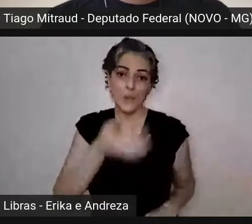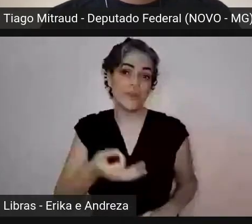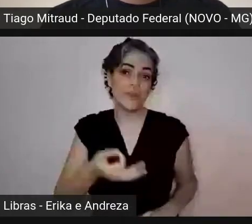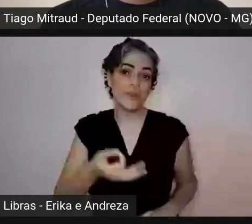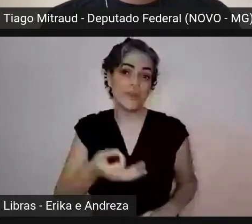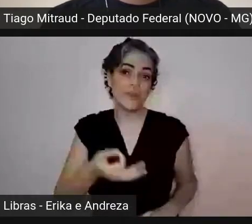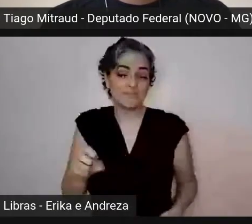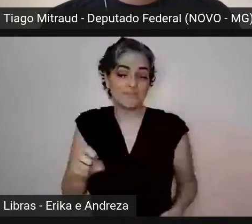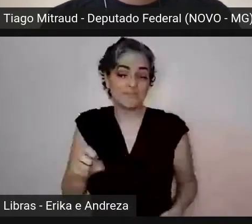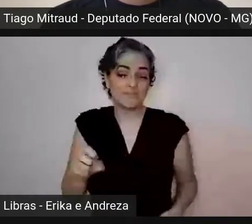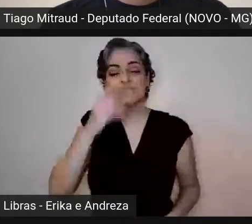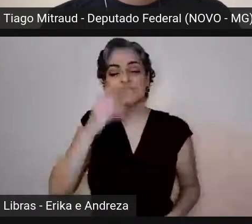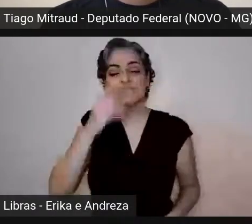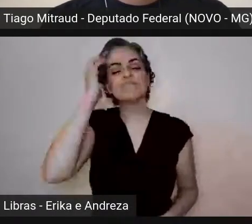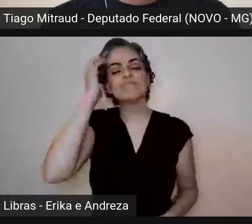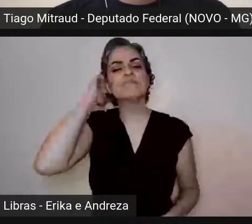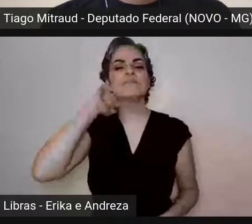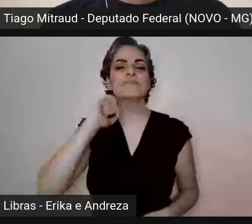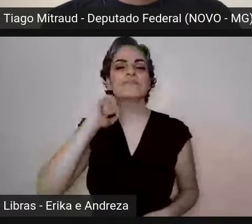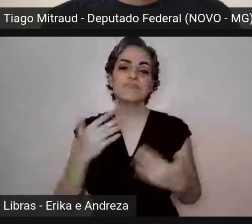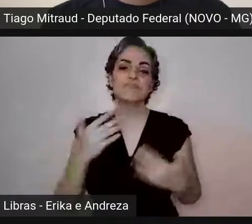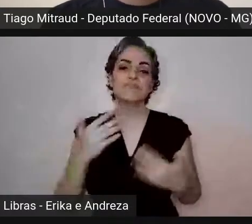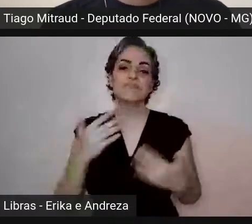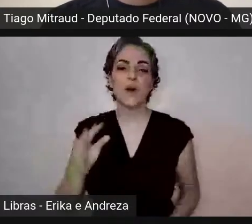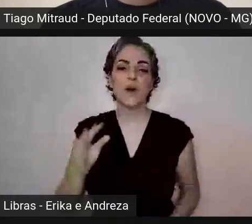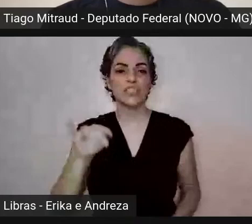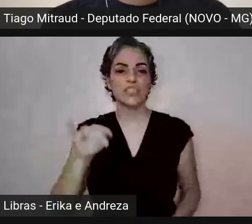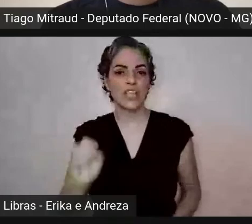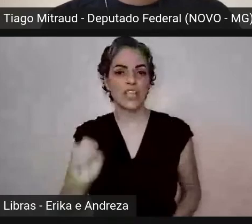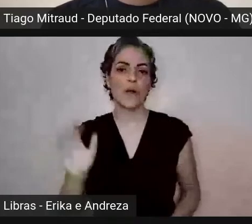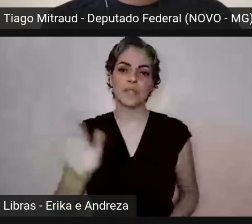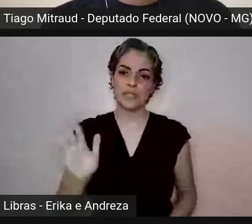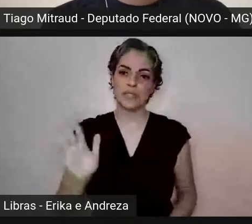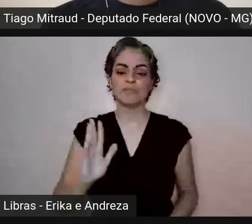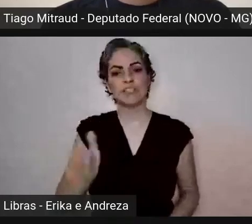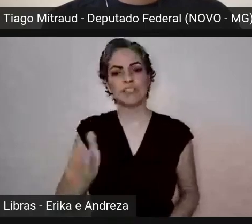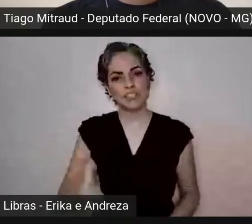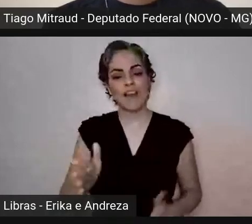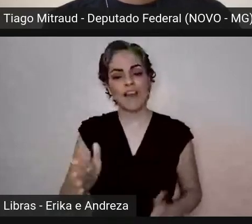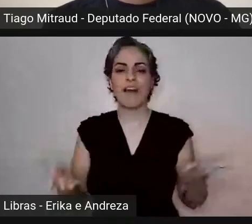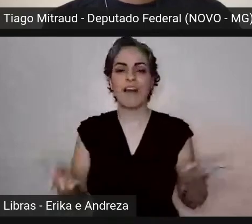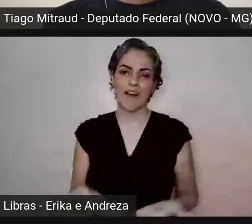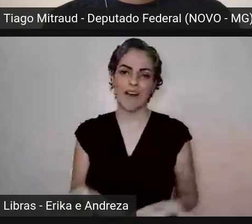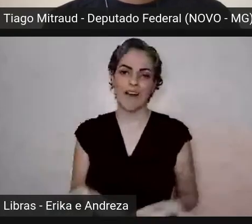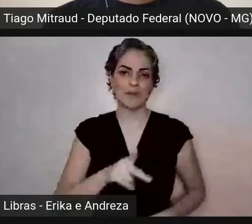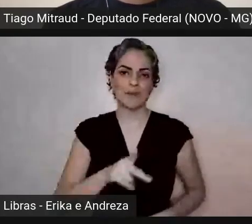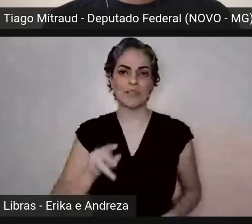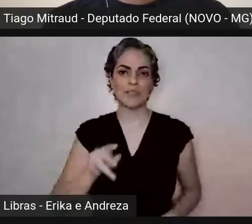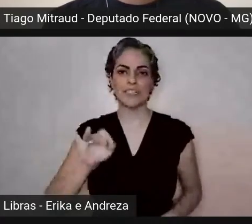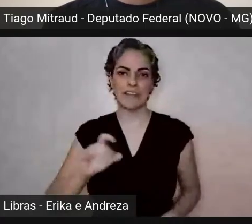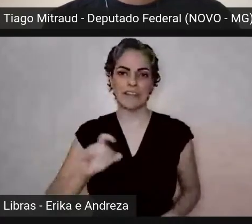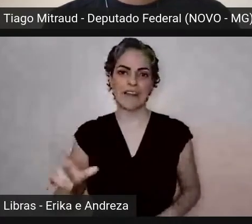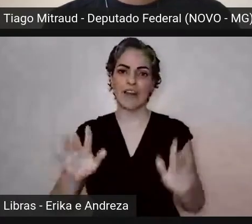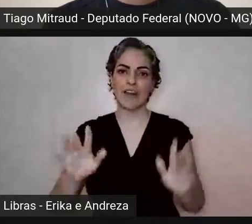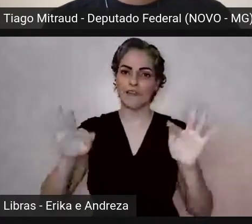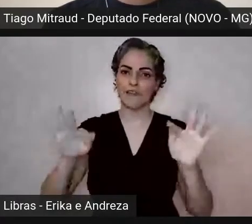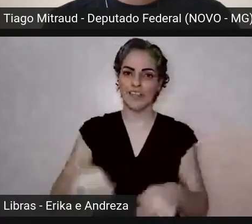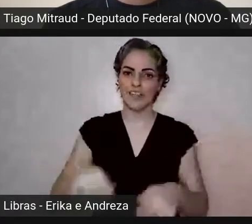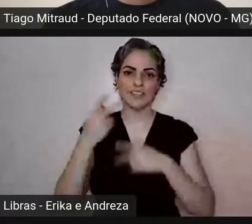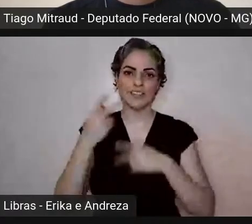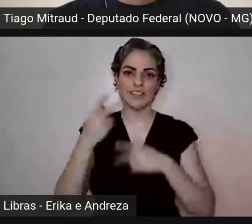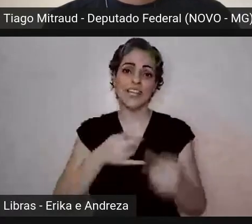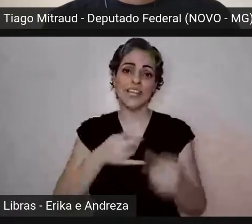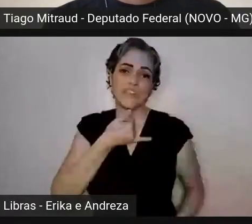o deputado Tiago me trouxe, despediu, eu vou passar para o deputado professor Israel para as considerações finais. Infelizmente, teremos que